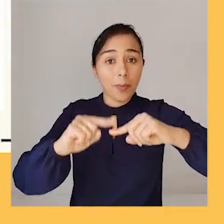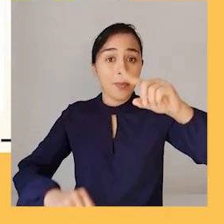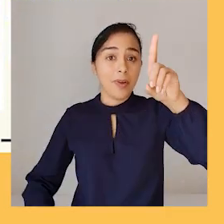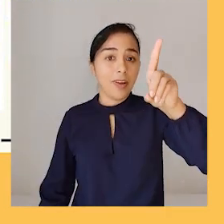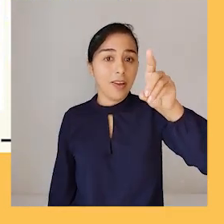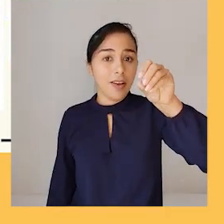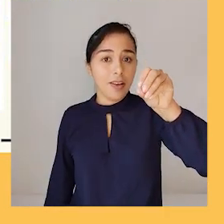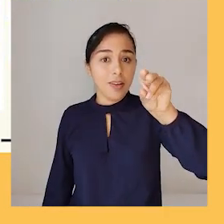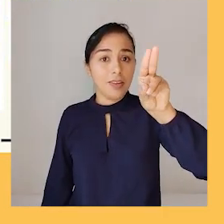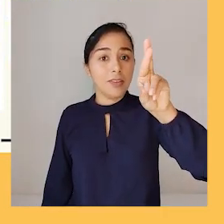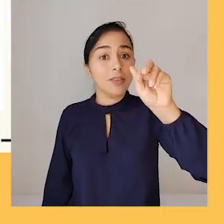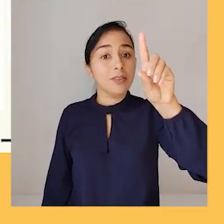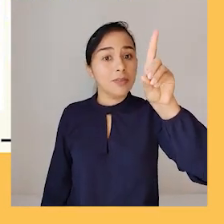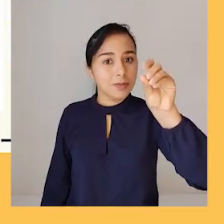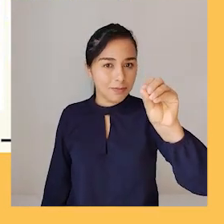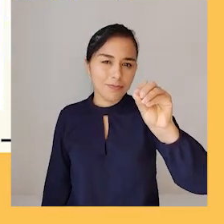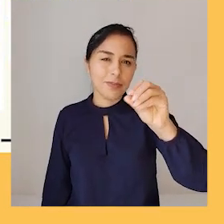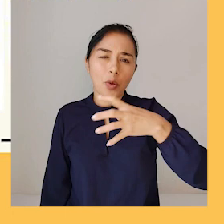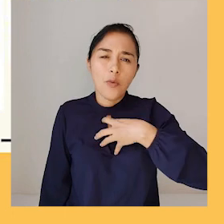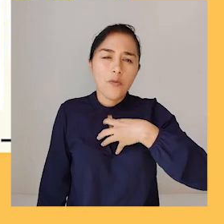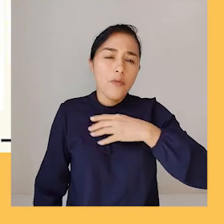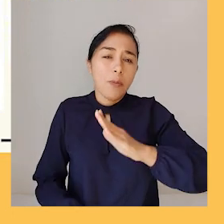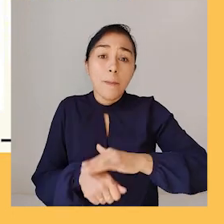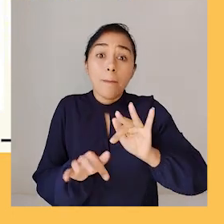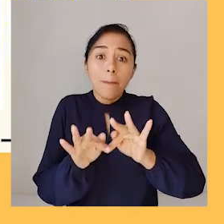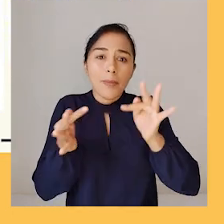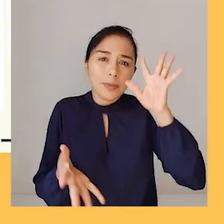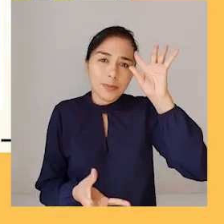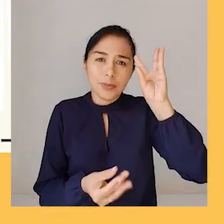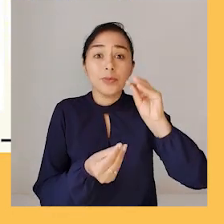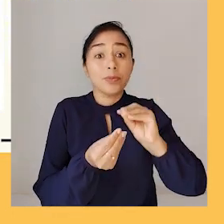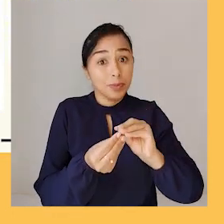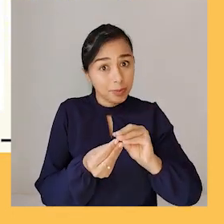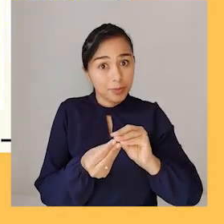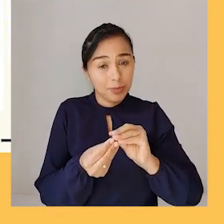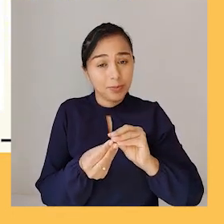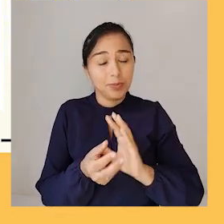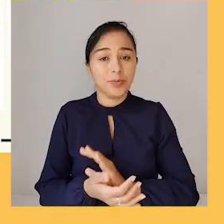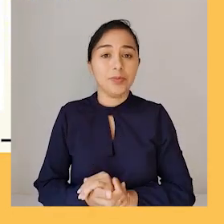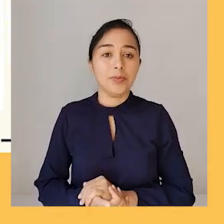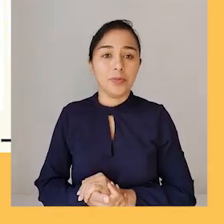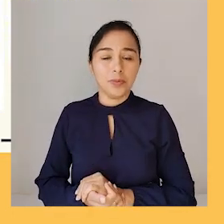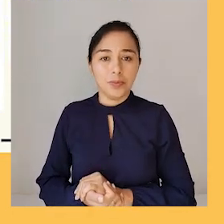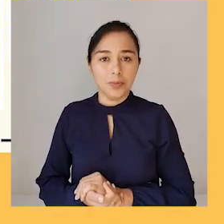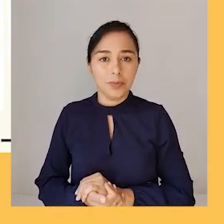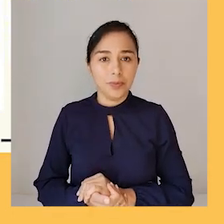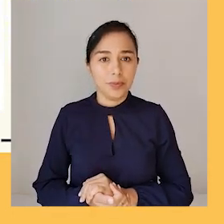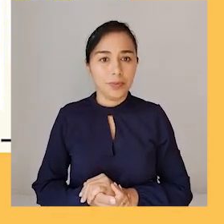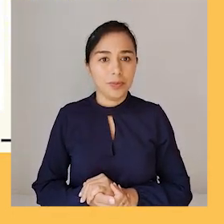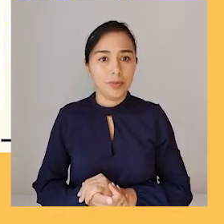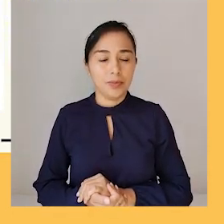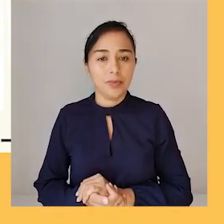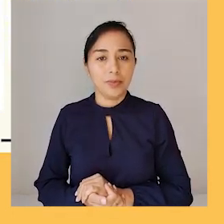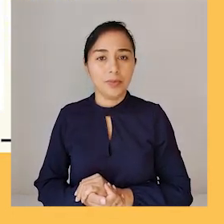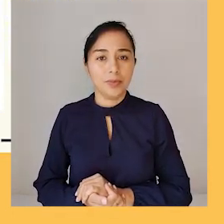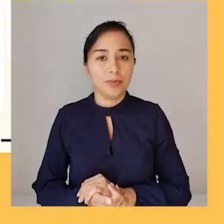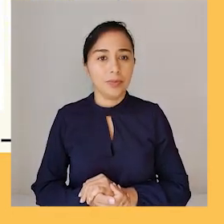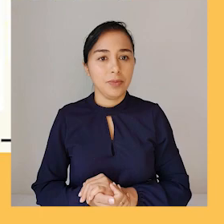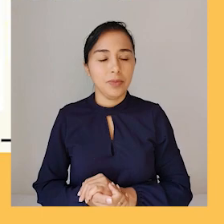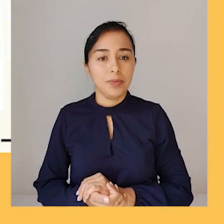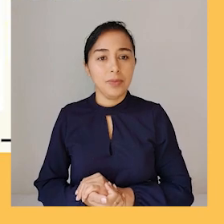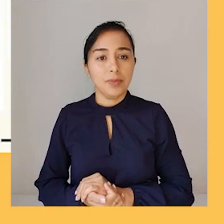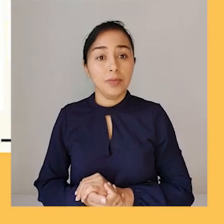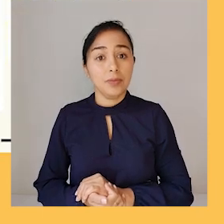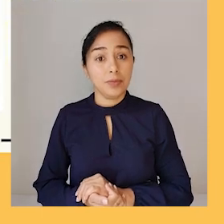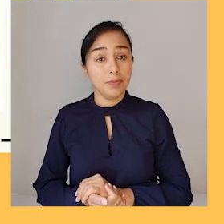material dourado, que é onde nós temos uma ideia mais prática do funcionamento do sistema de numeração decimal.